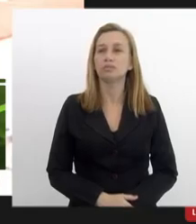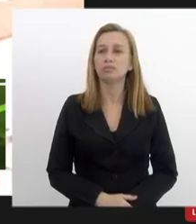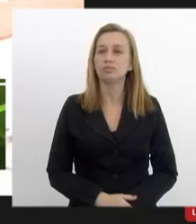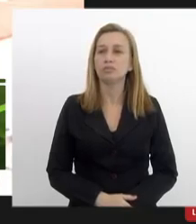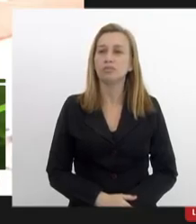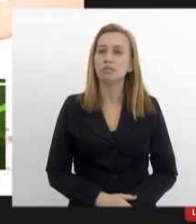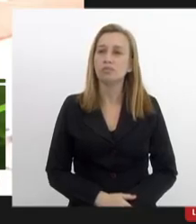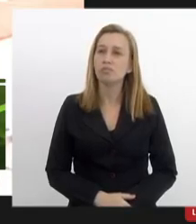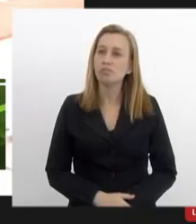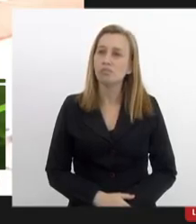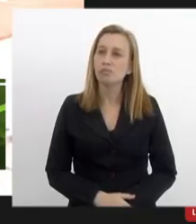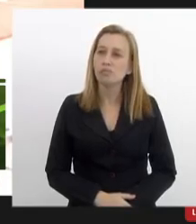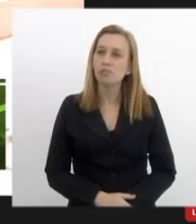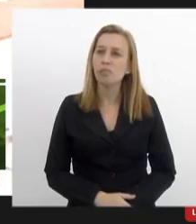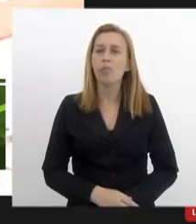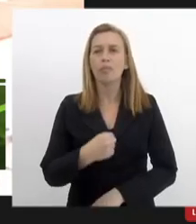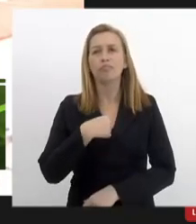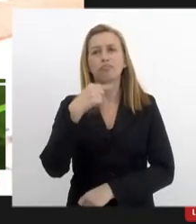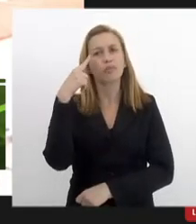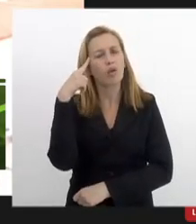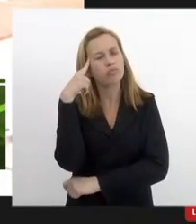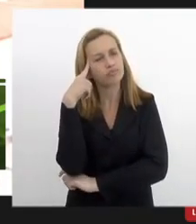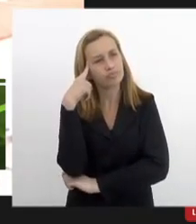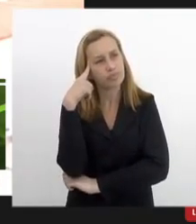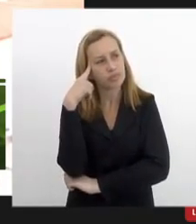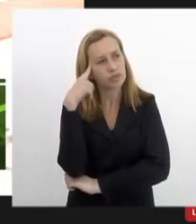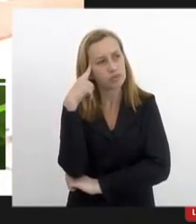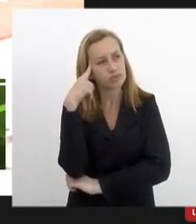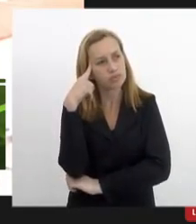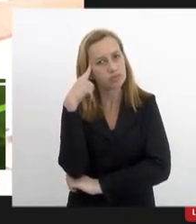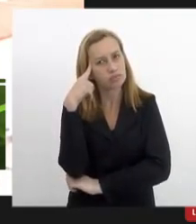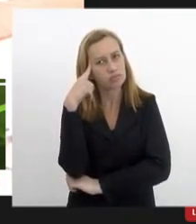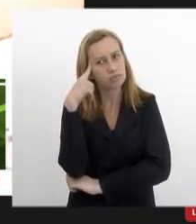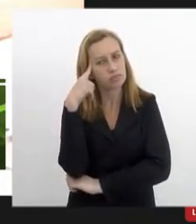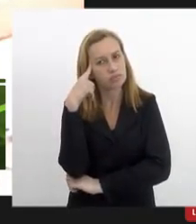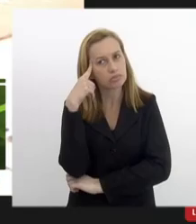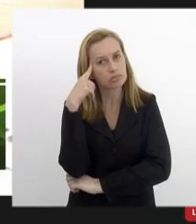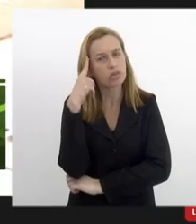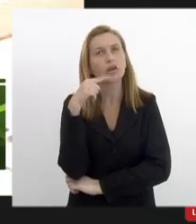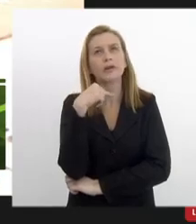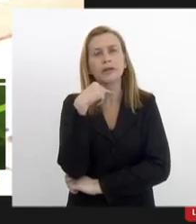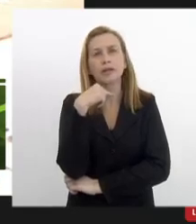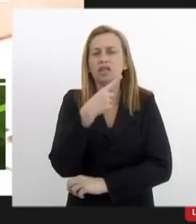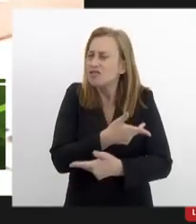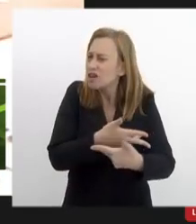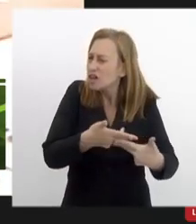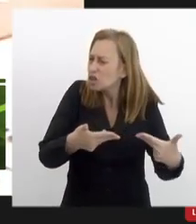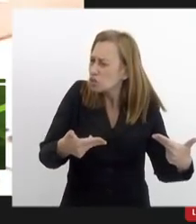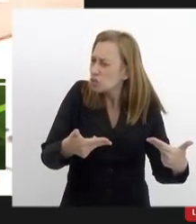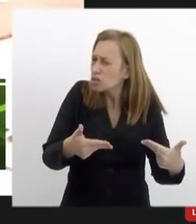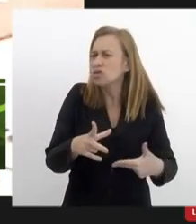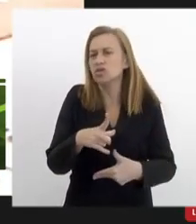O que eu fico pensando que a gente tem bastante coisas